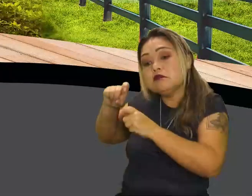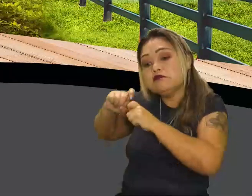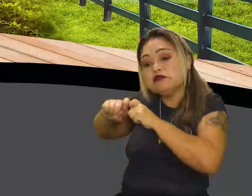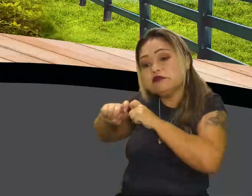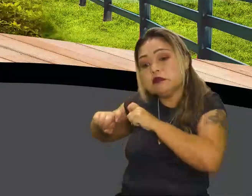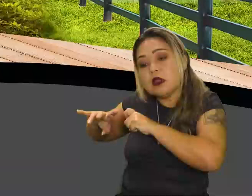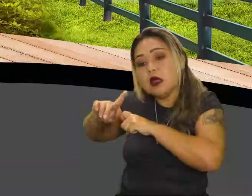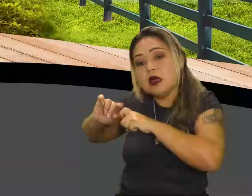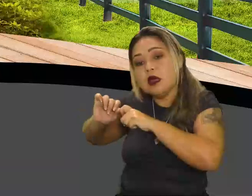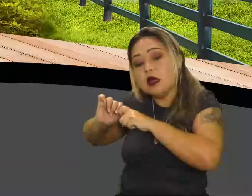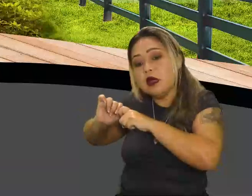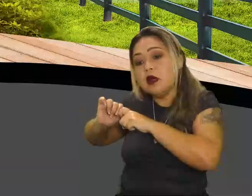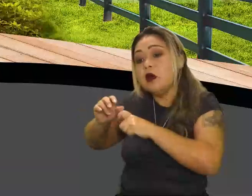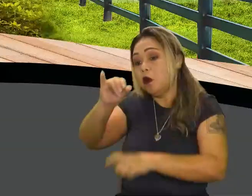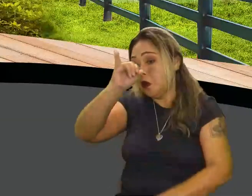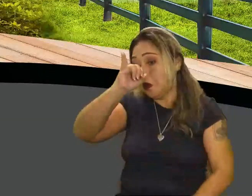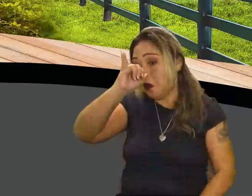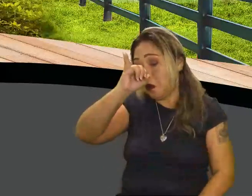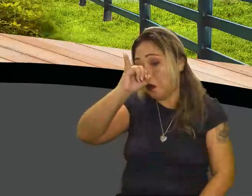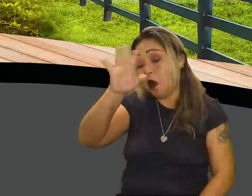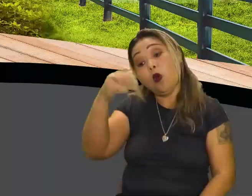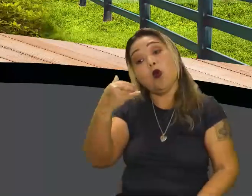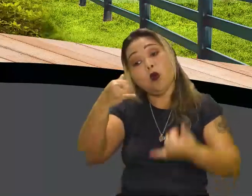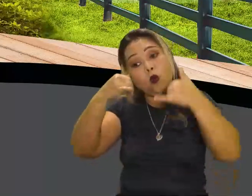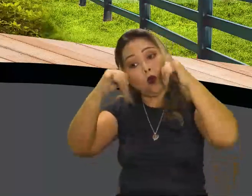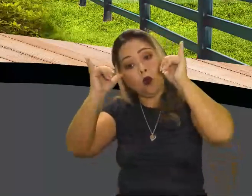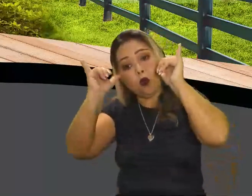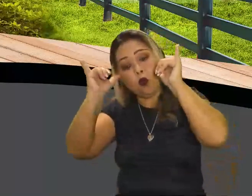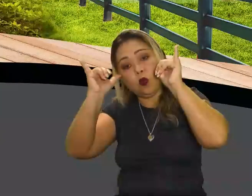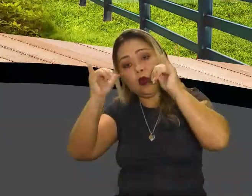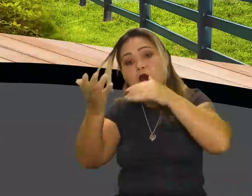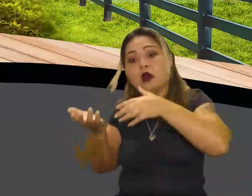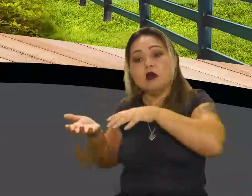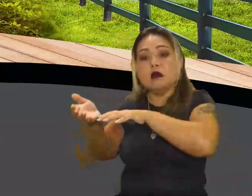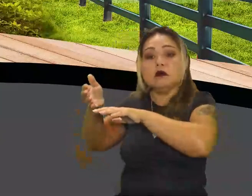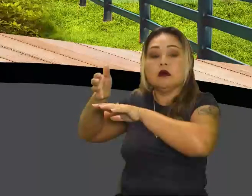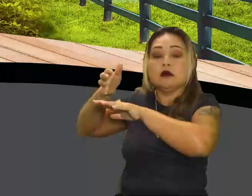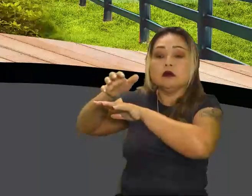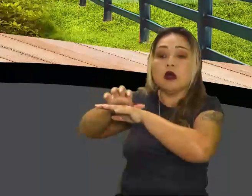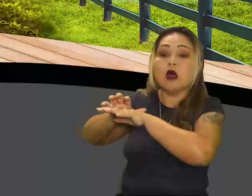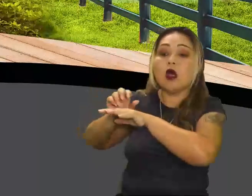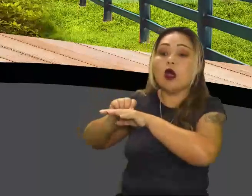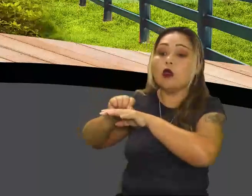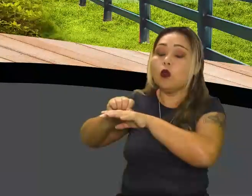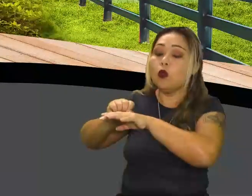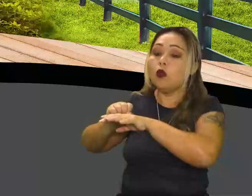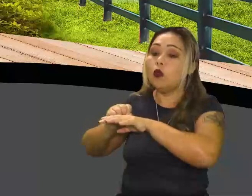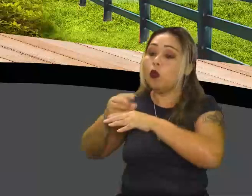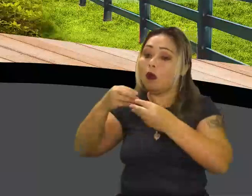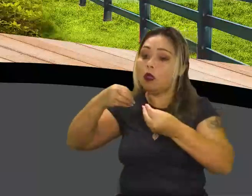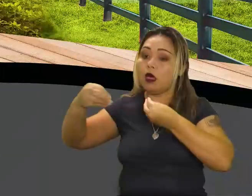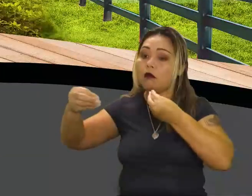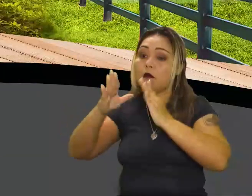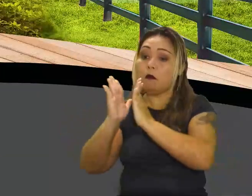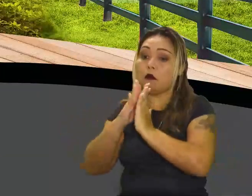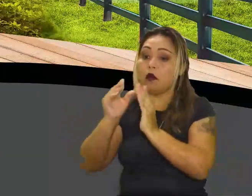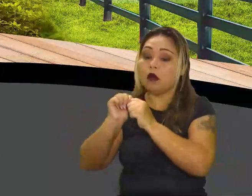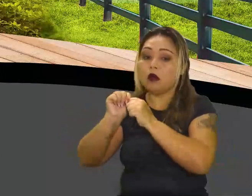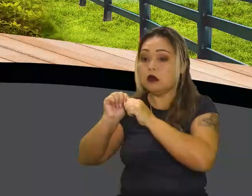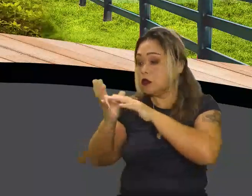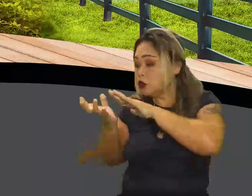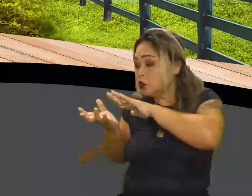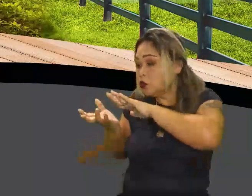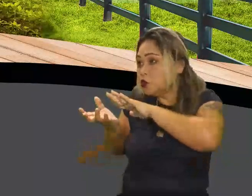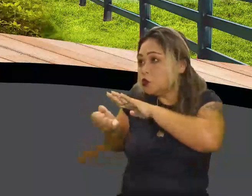aonde no suíno ou no bovino ele monta num boneco e você coleta o